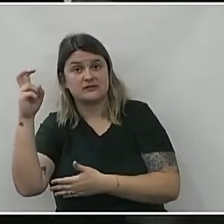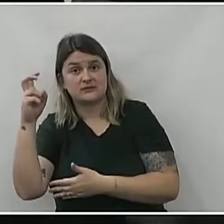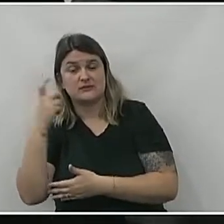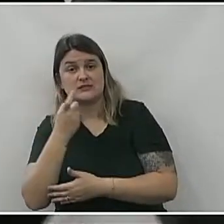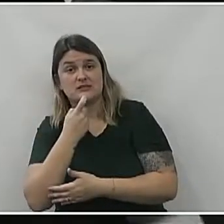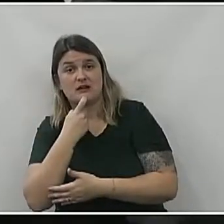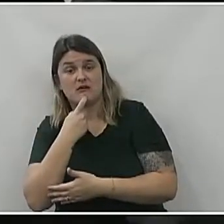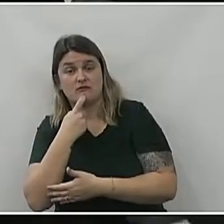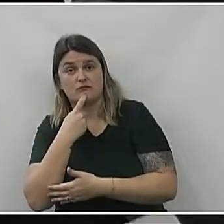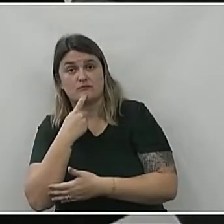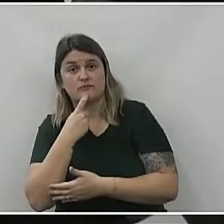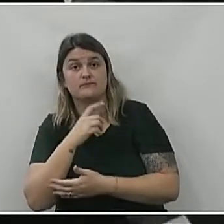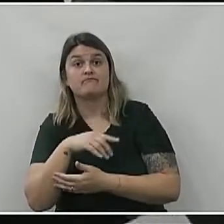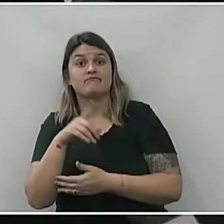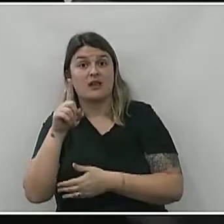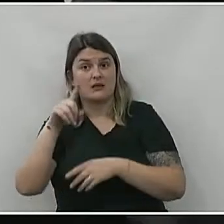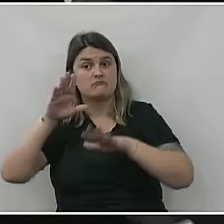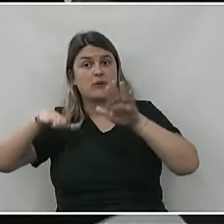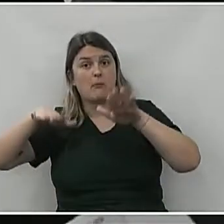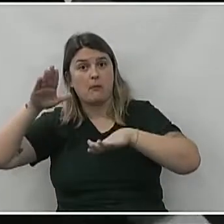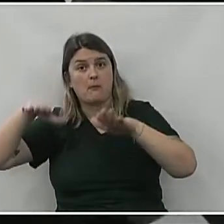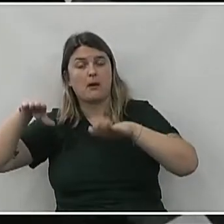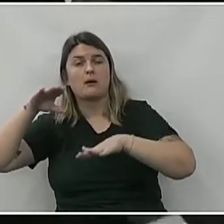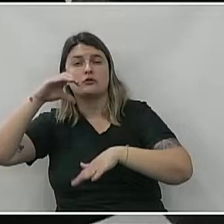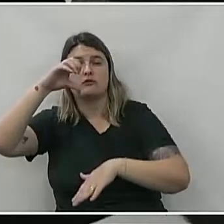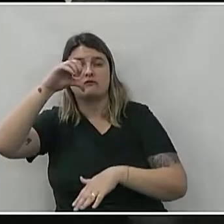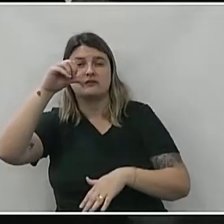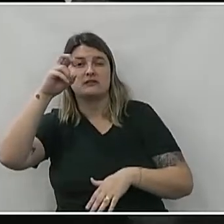5,85 por litro, uma variação percentual de